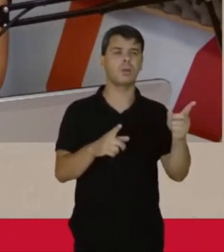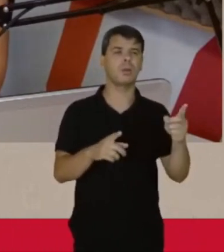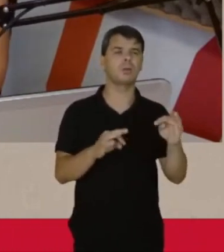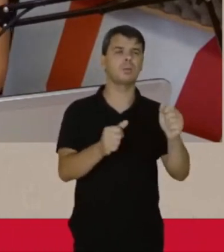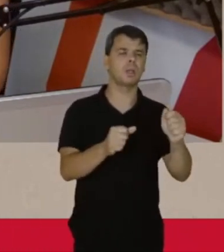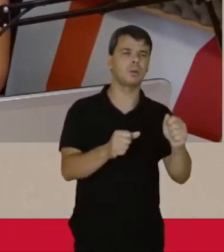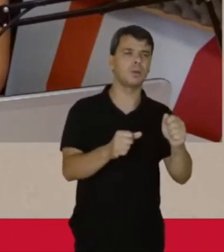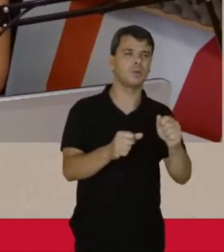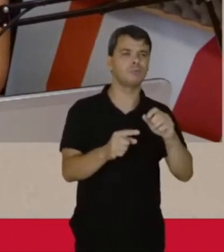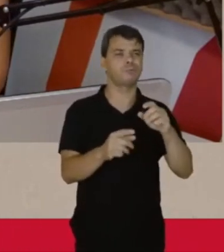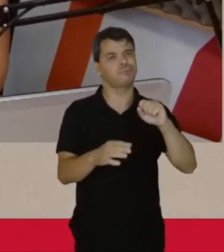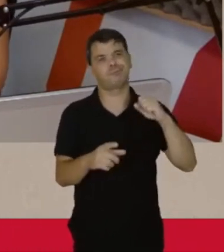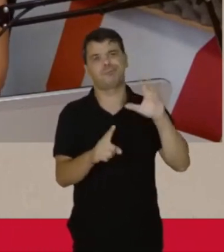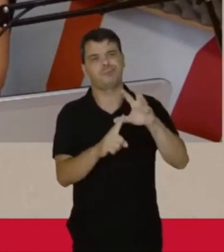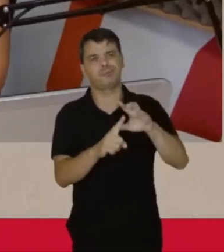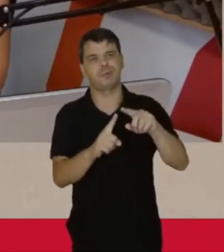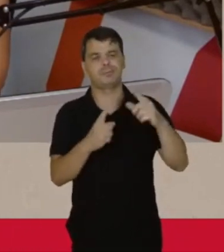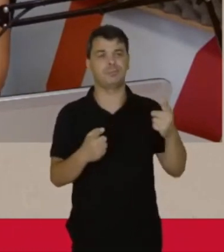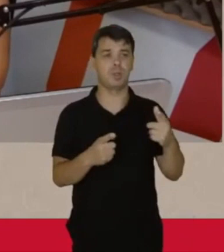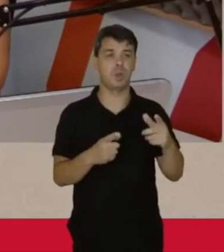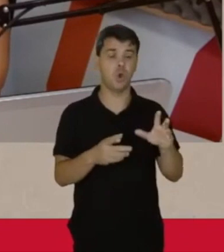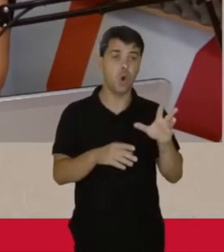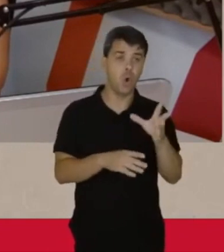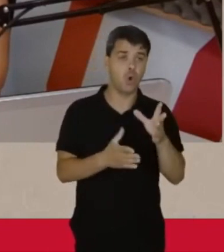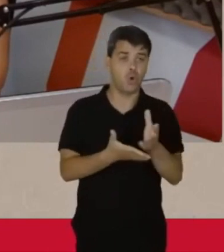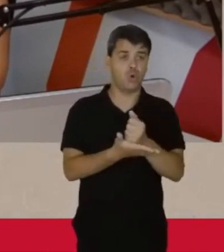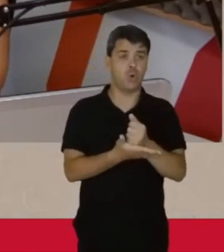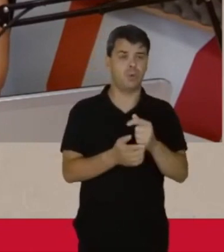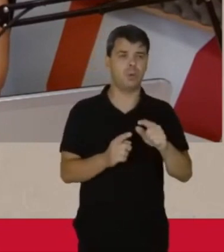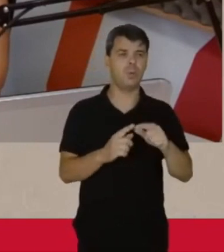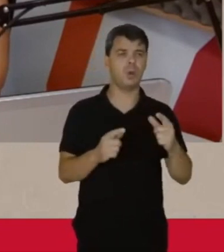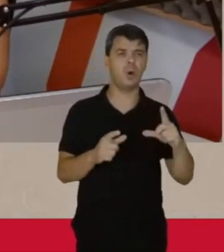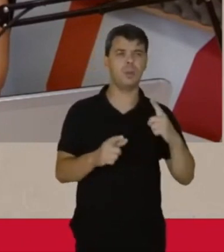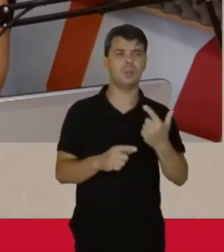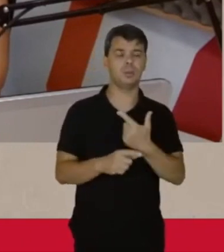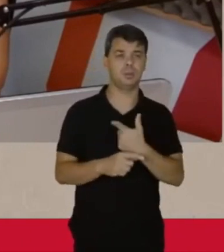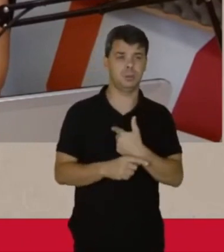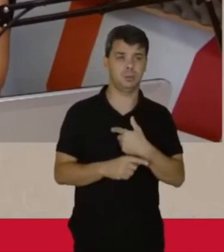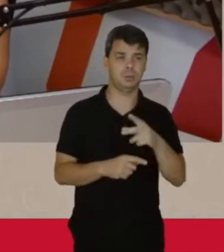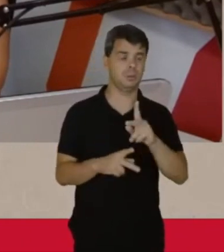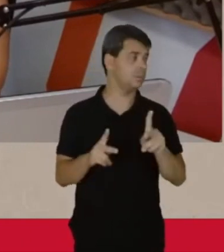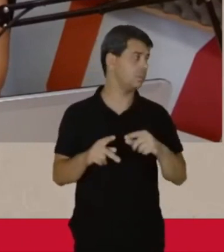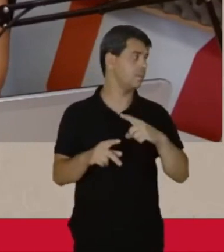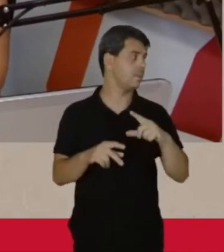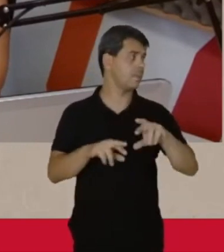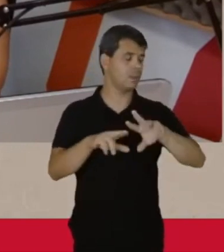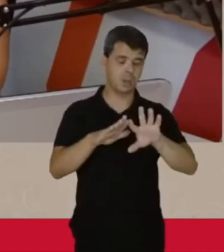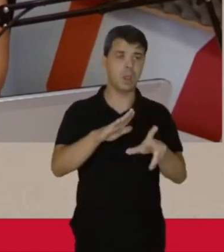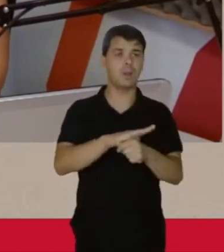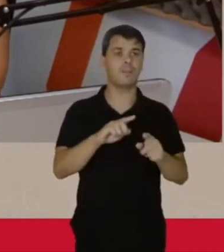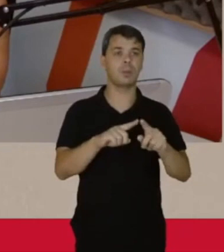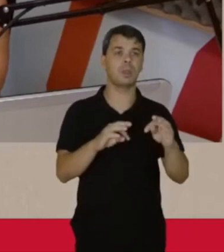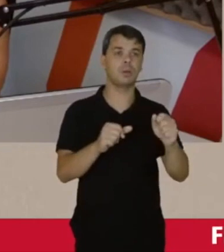Completamente arbitrário, eu vou dizer, um golpe elencado por setores da população brasileira, que eu falo que são